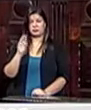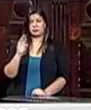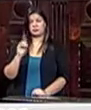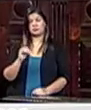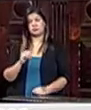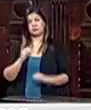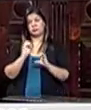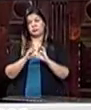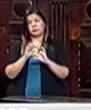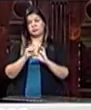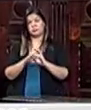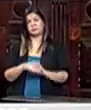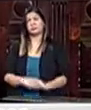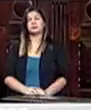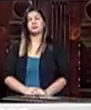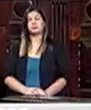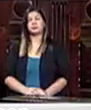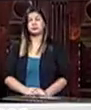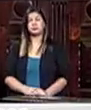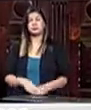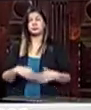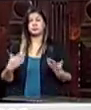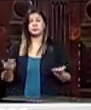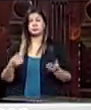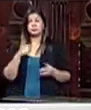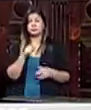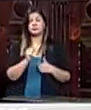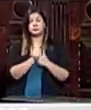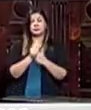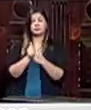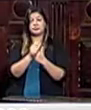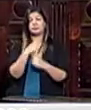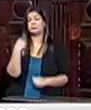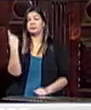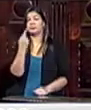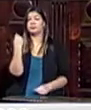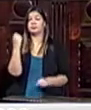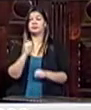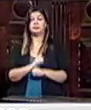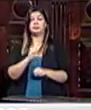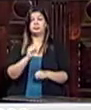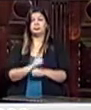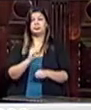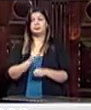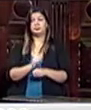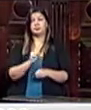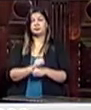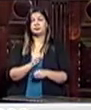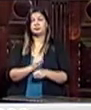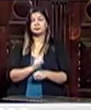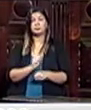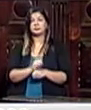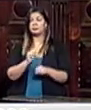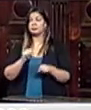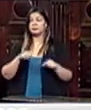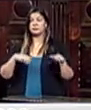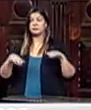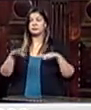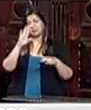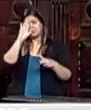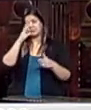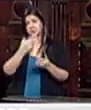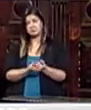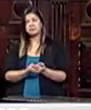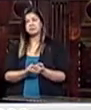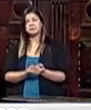conduzindo. E aí todos nós aqui, vi vários pronunciamentos,